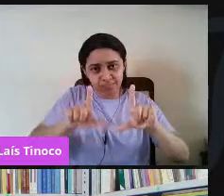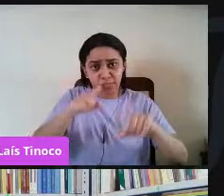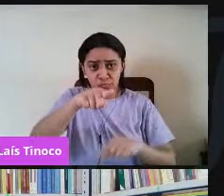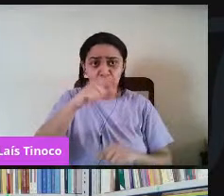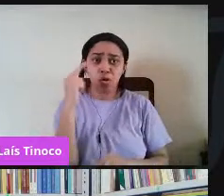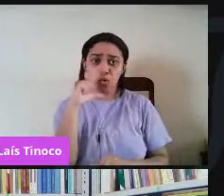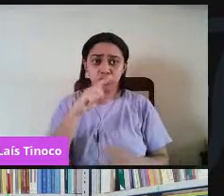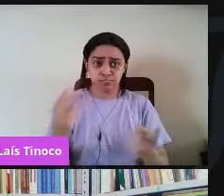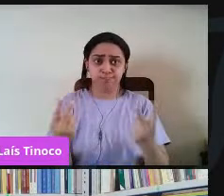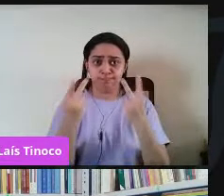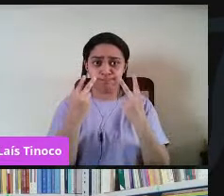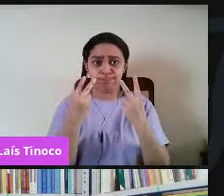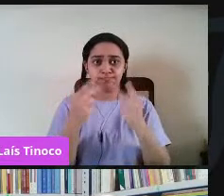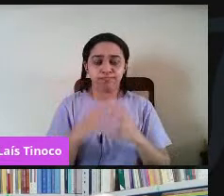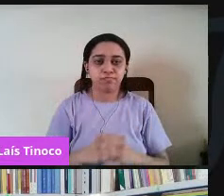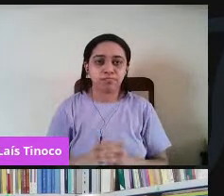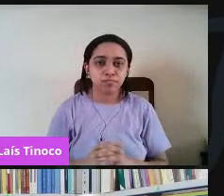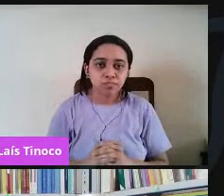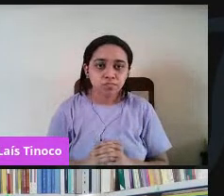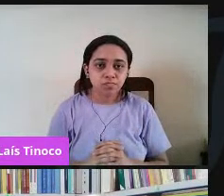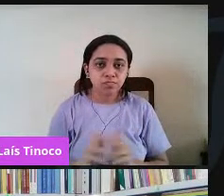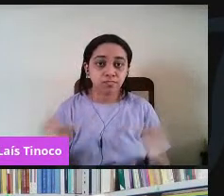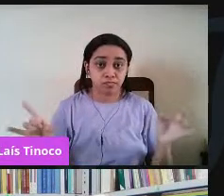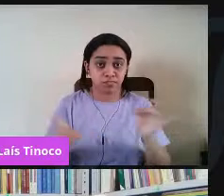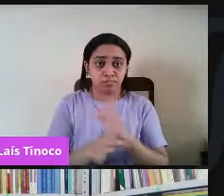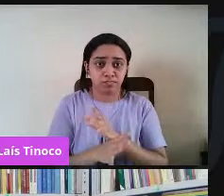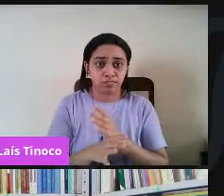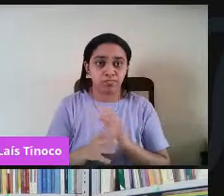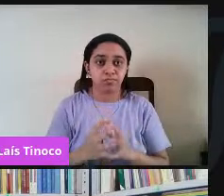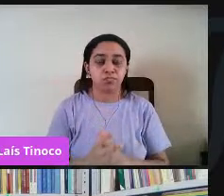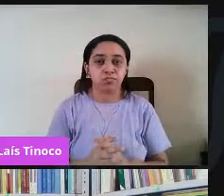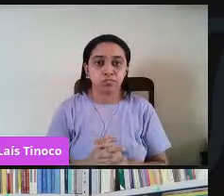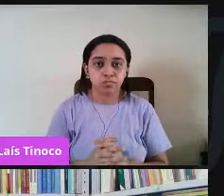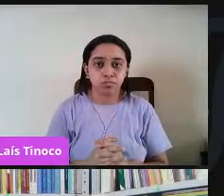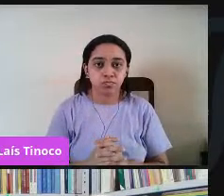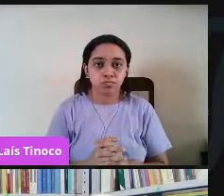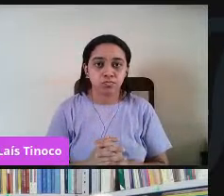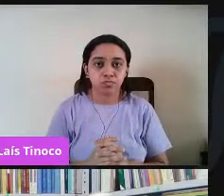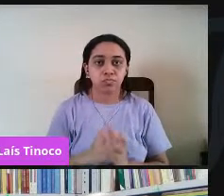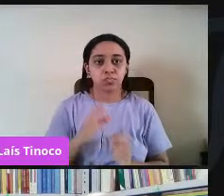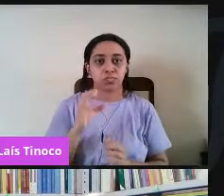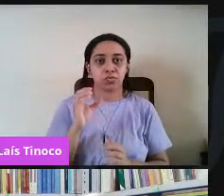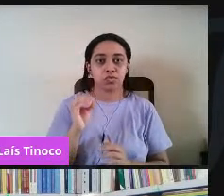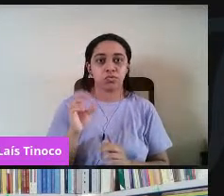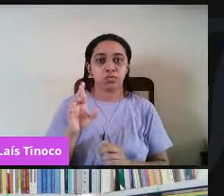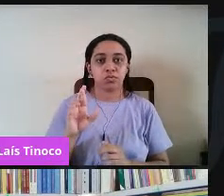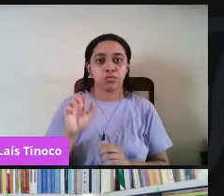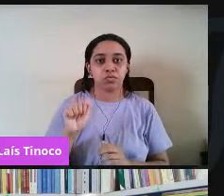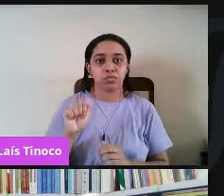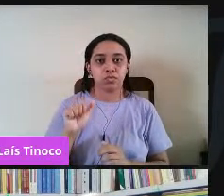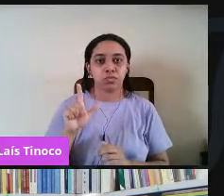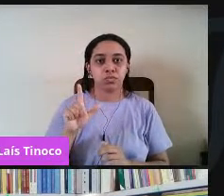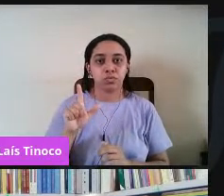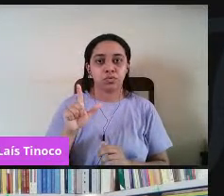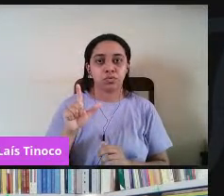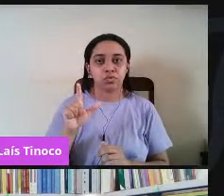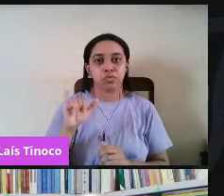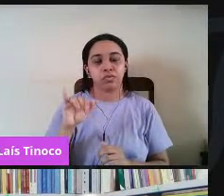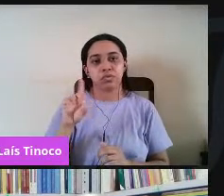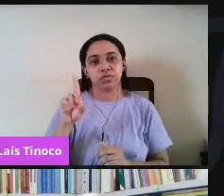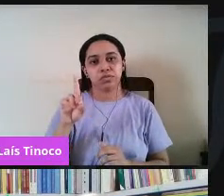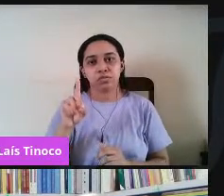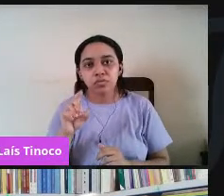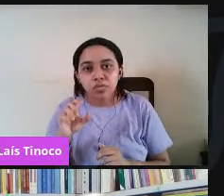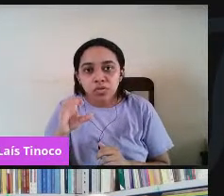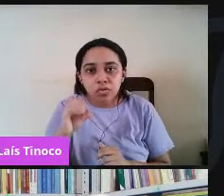vejam. Eu não sei se está pronto. A oralitura, que seria a leitura de textos